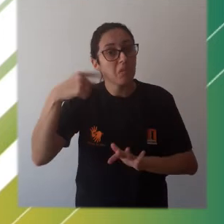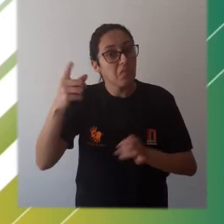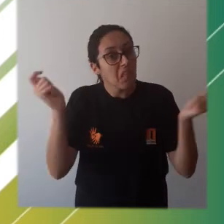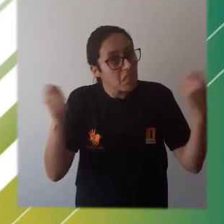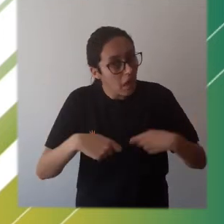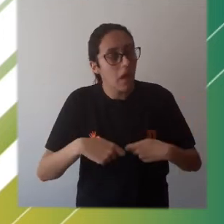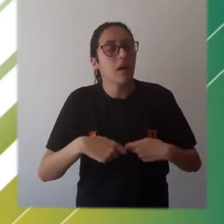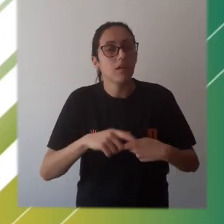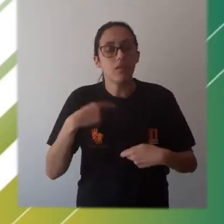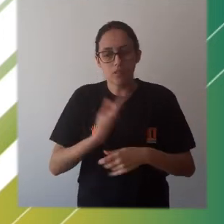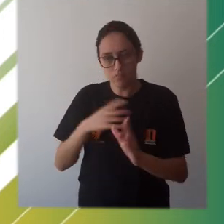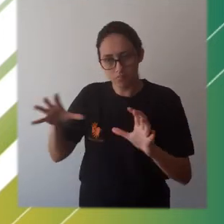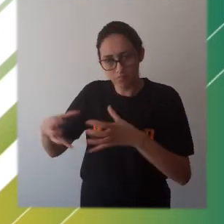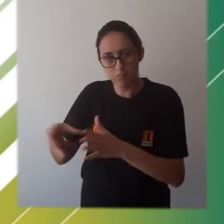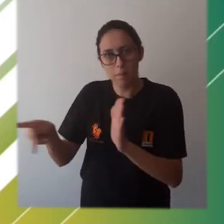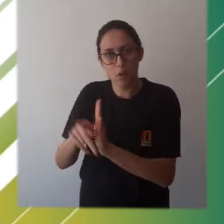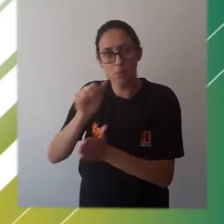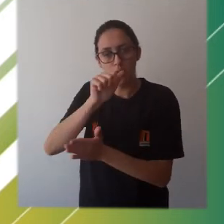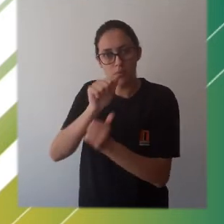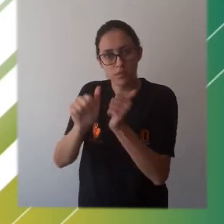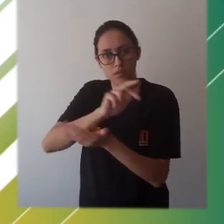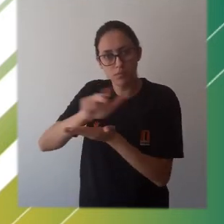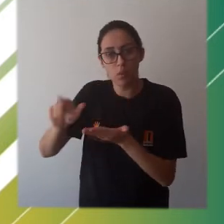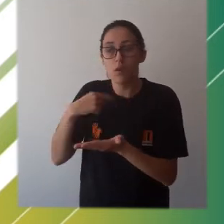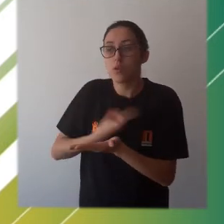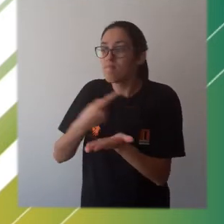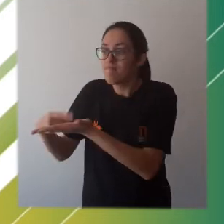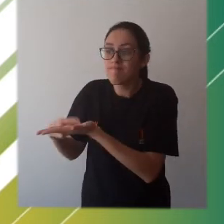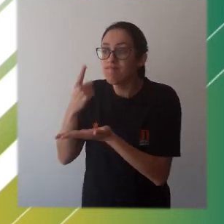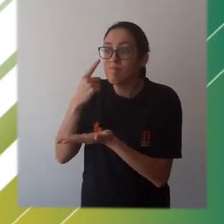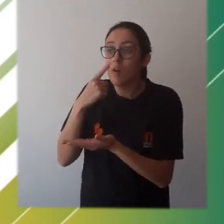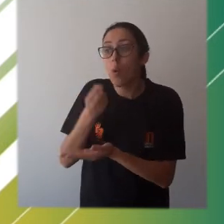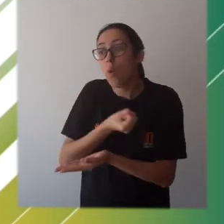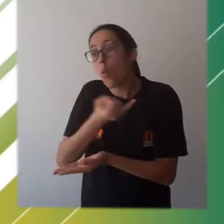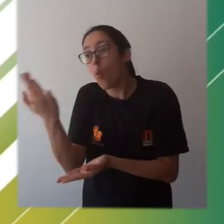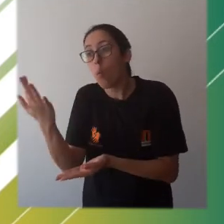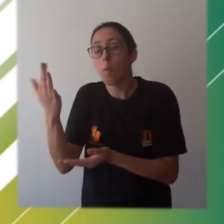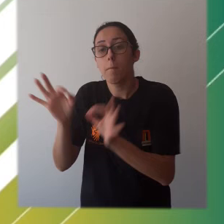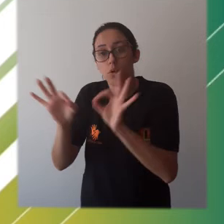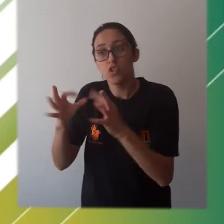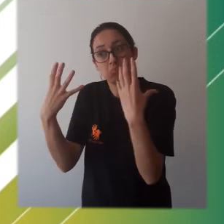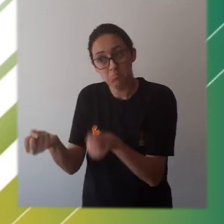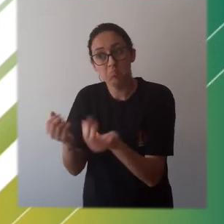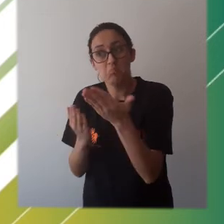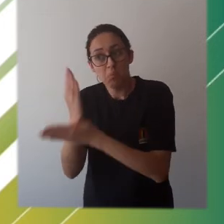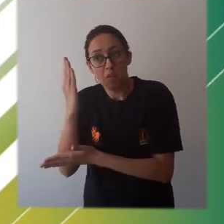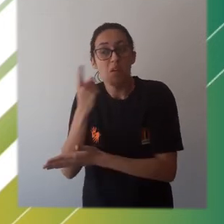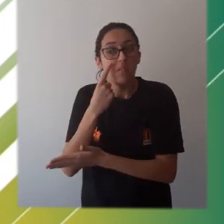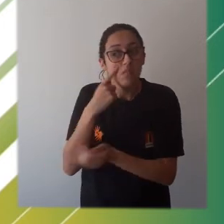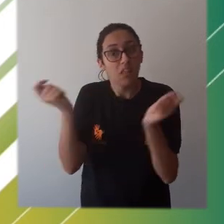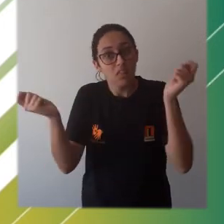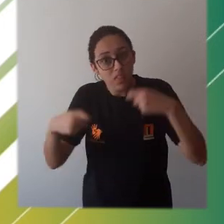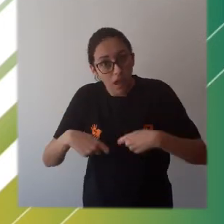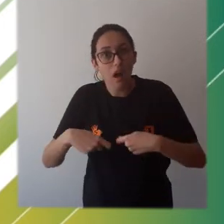que vem, e aí a comissão do CPROEsporte vai se reunir exatamente para definir quais desses projetos aprovados que terão